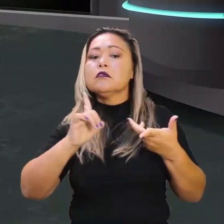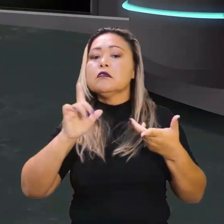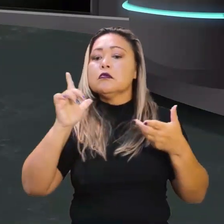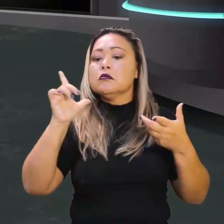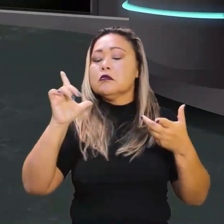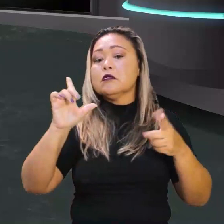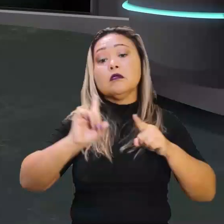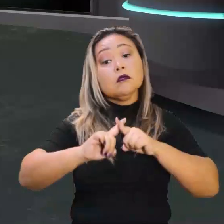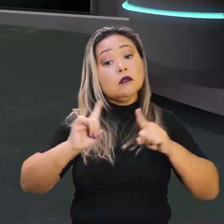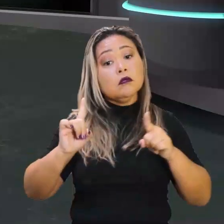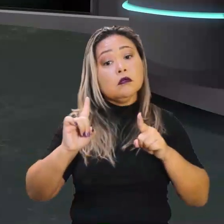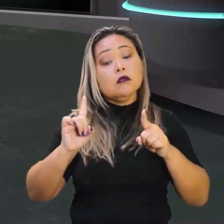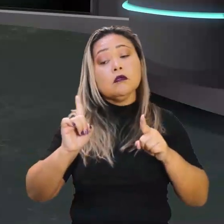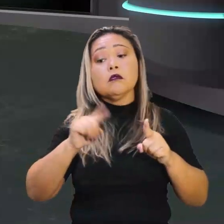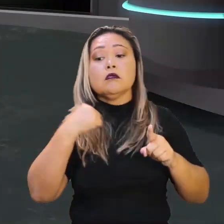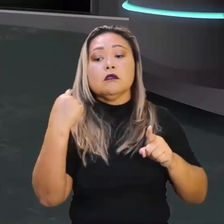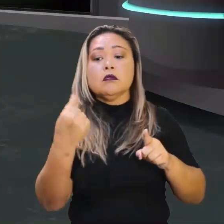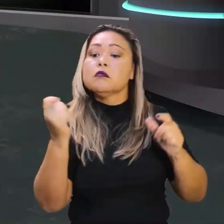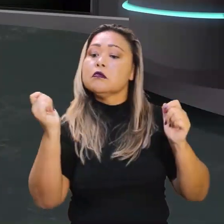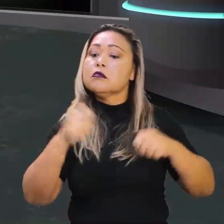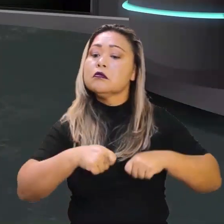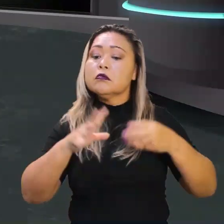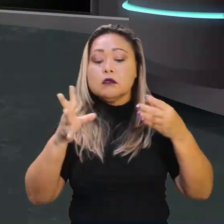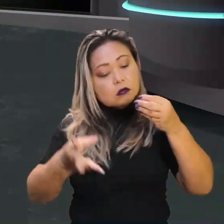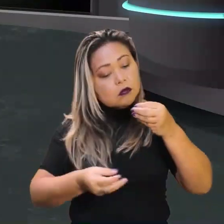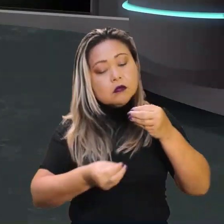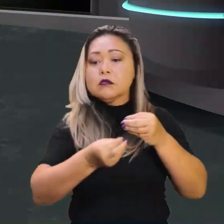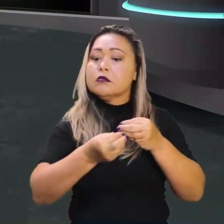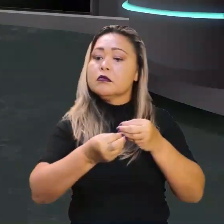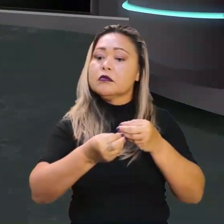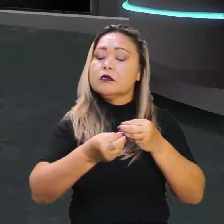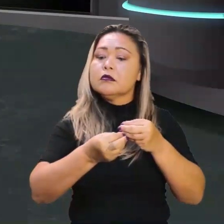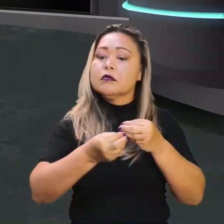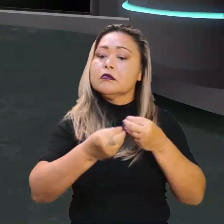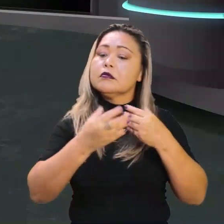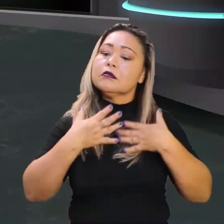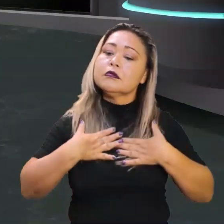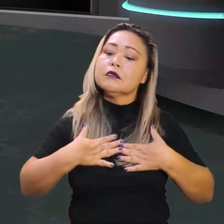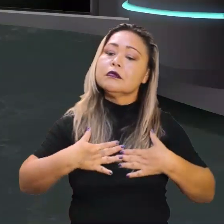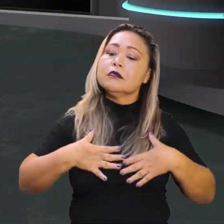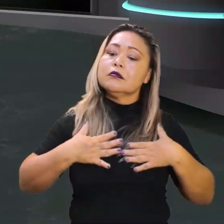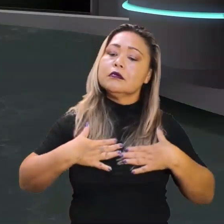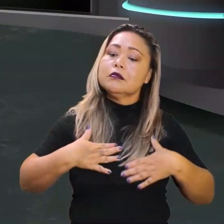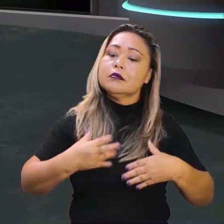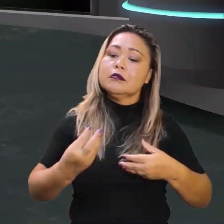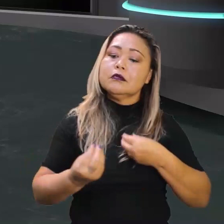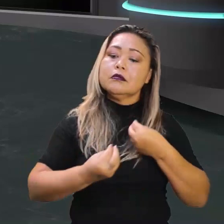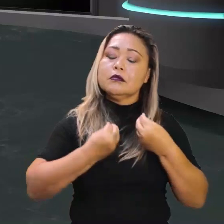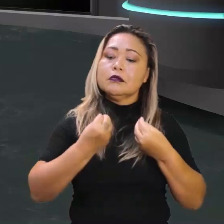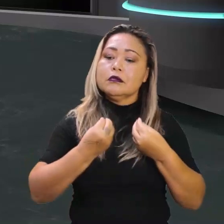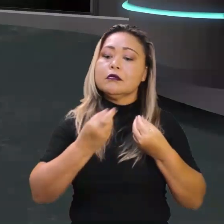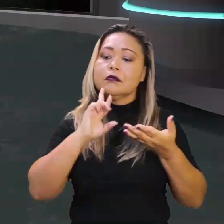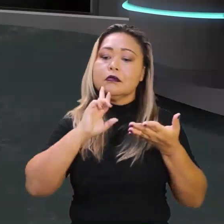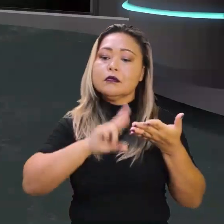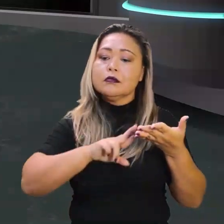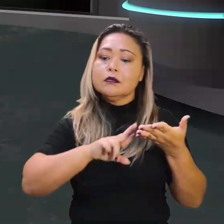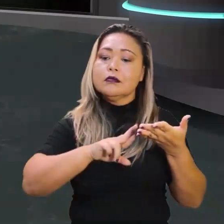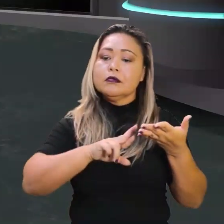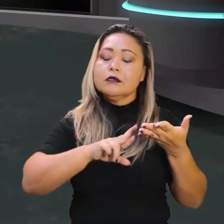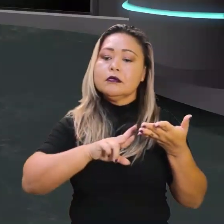têm. Mas nós podemos concluir tranquilamente, como nós veremos na nossa